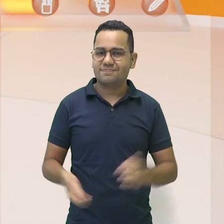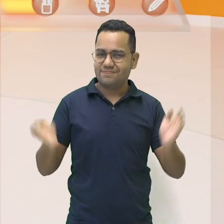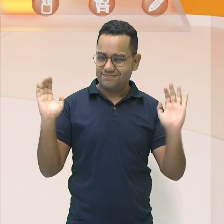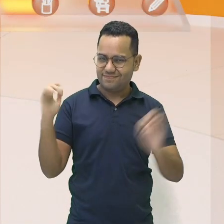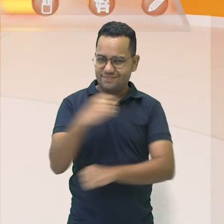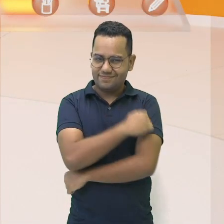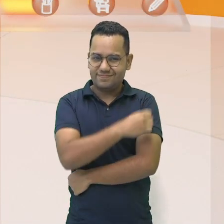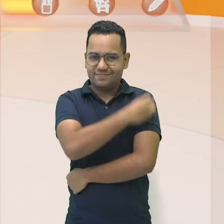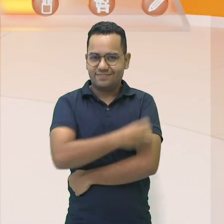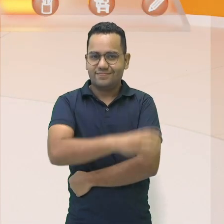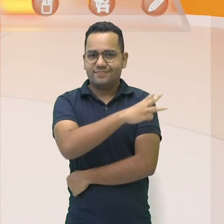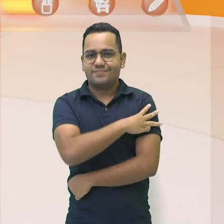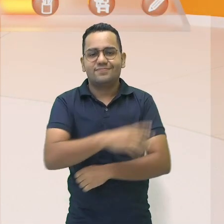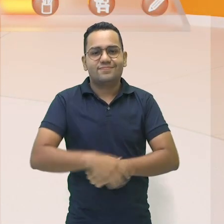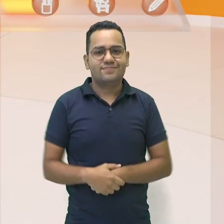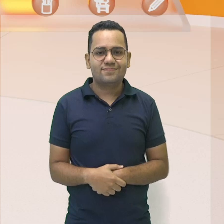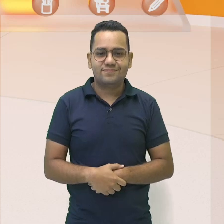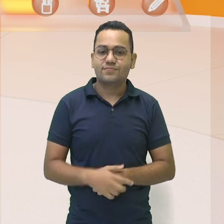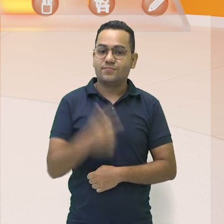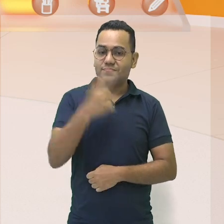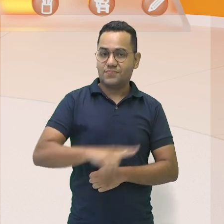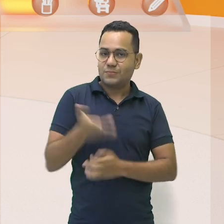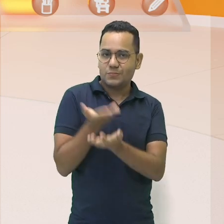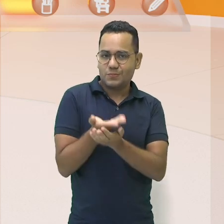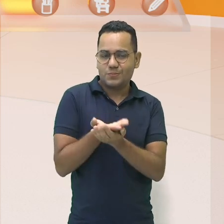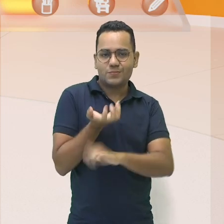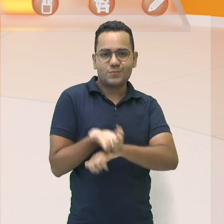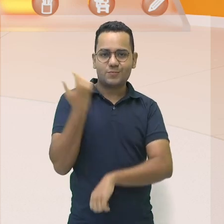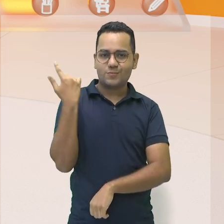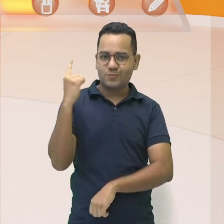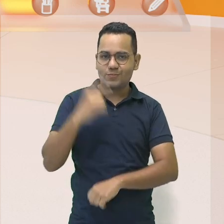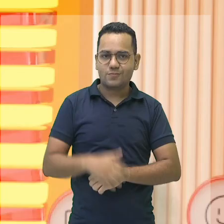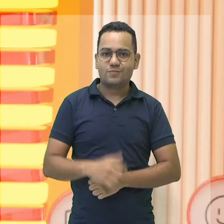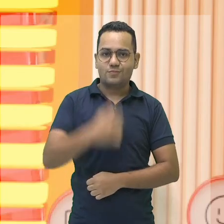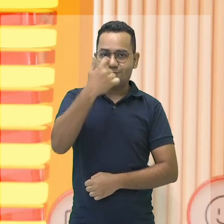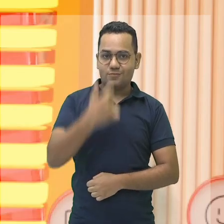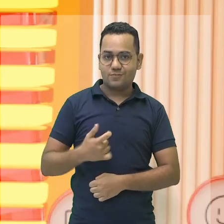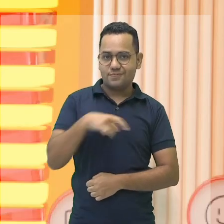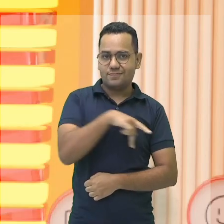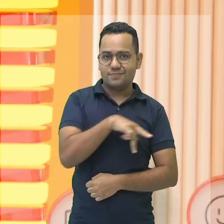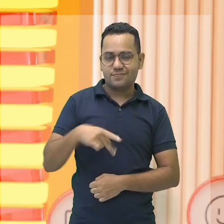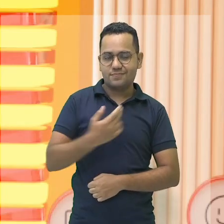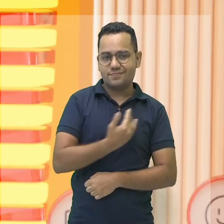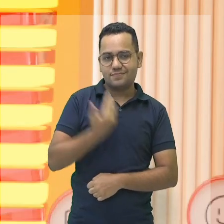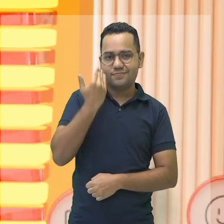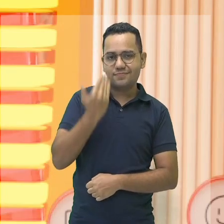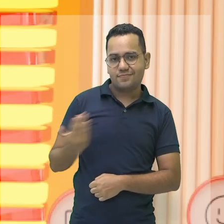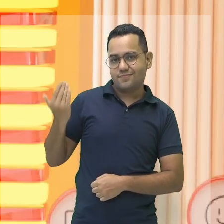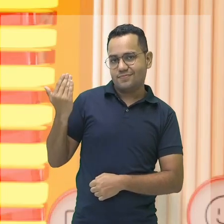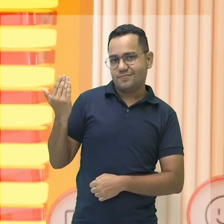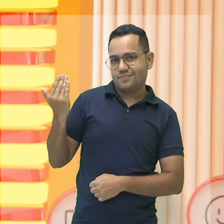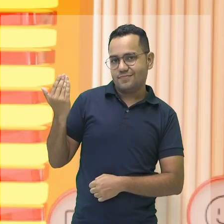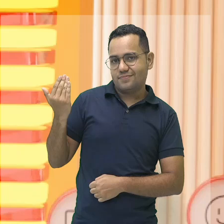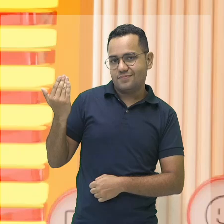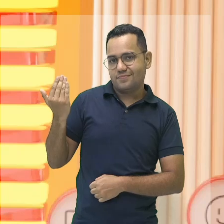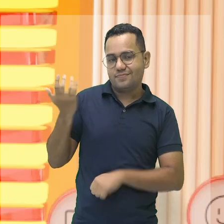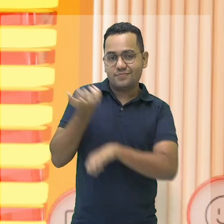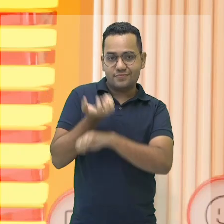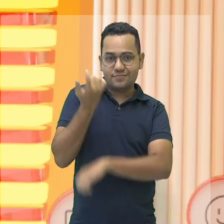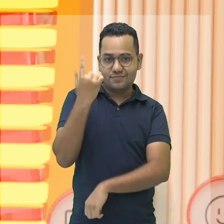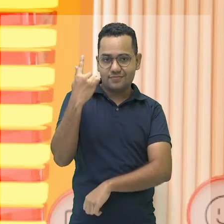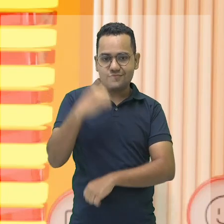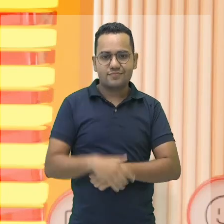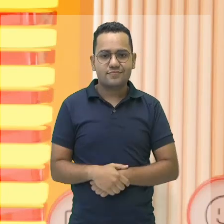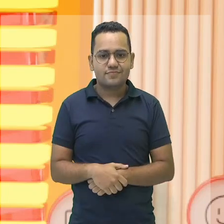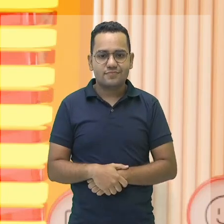Olá, alunos da terceira série do ensino médio. Estamos de volta para mais uma aula de geografia. Eu sou o professor Ilbson do Nascimento, do componente de